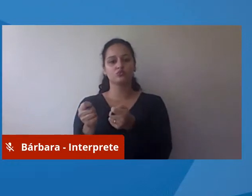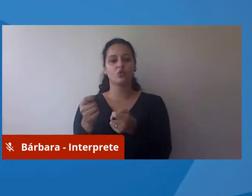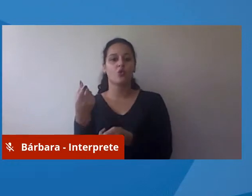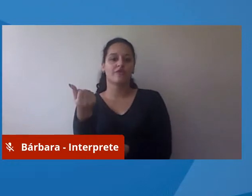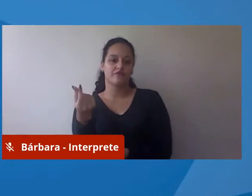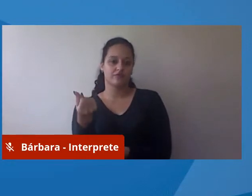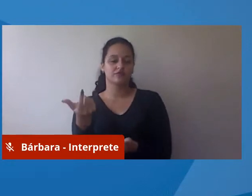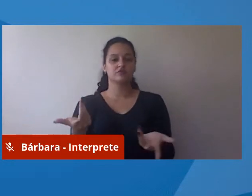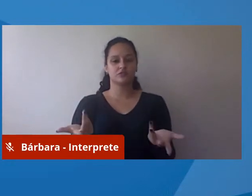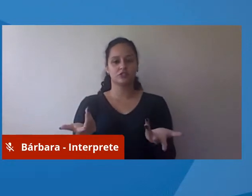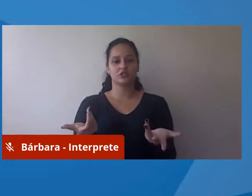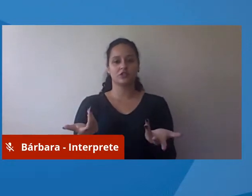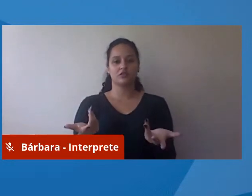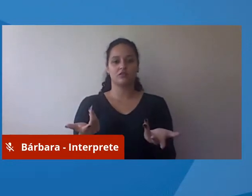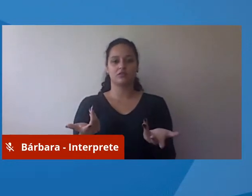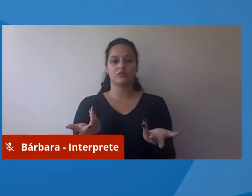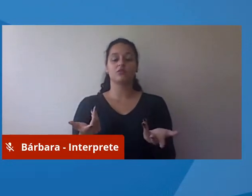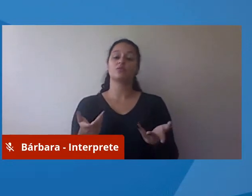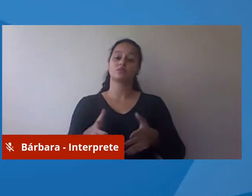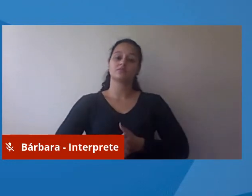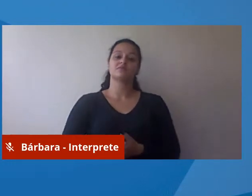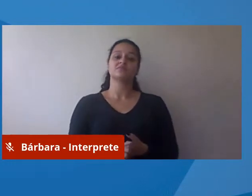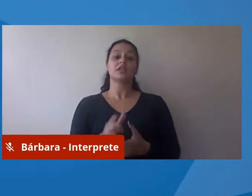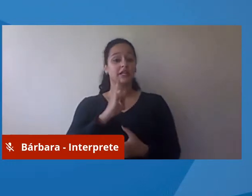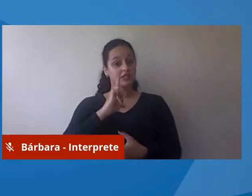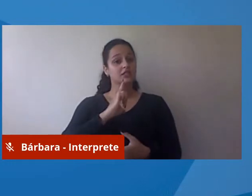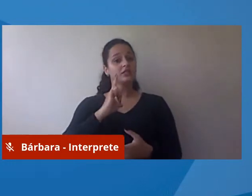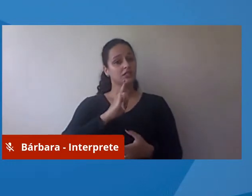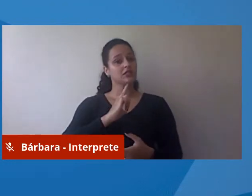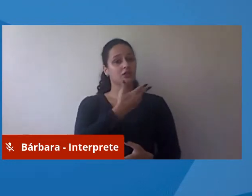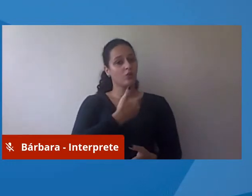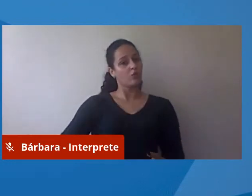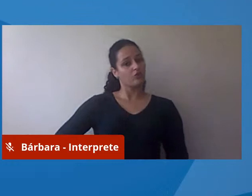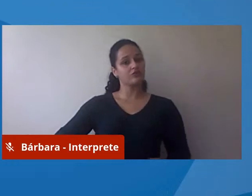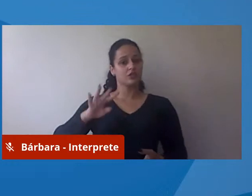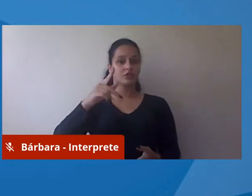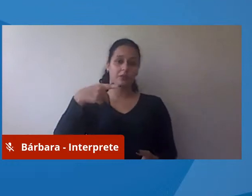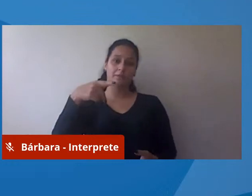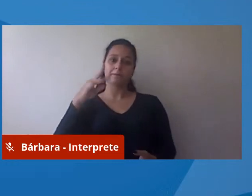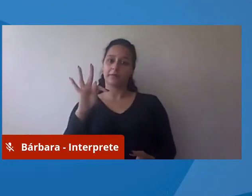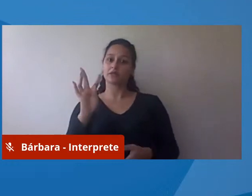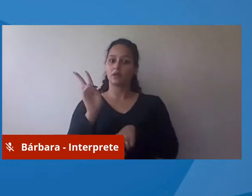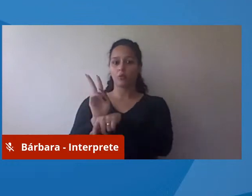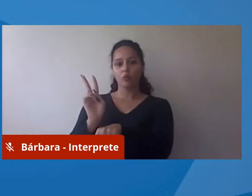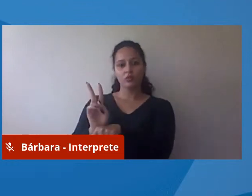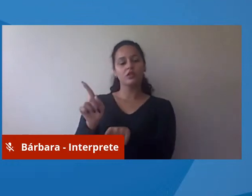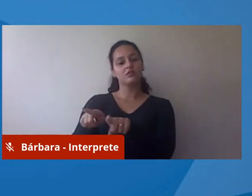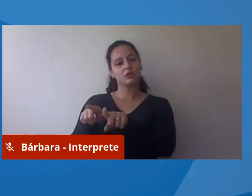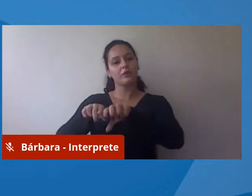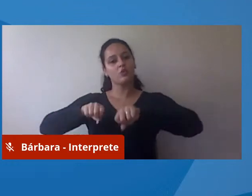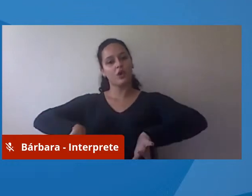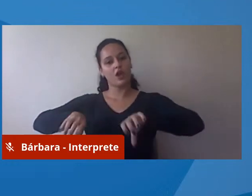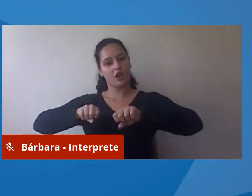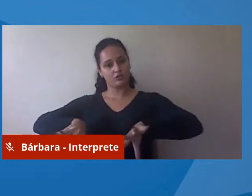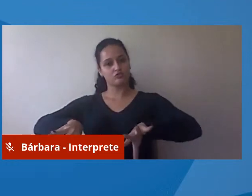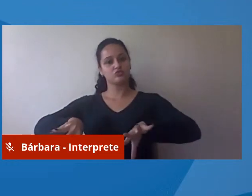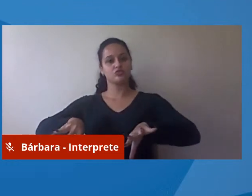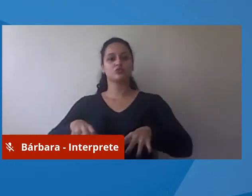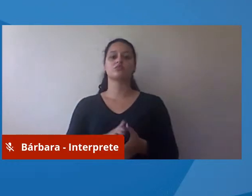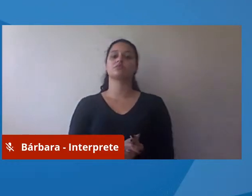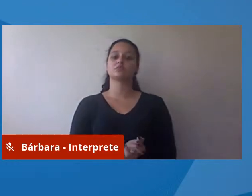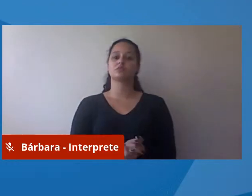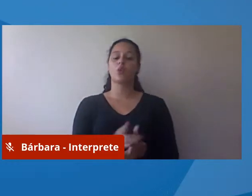teto de gasto, não precisava. Os governos do PT cuidavam dos gastos. A economia cresceu,